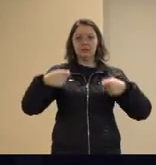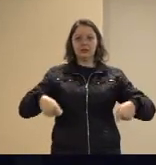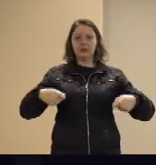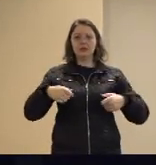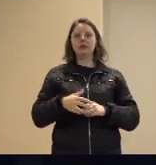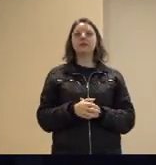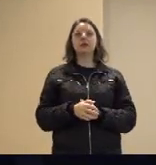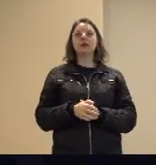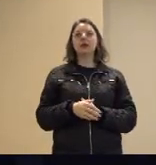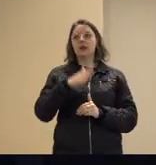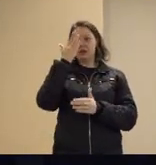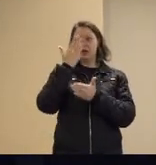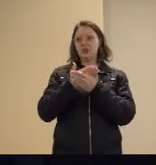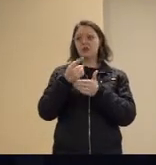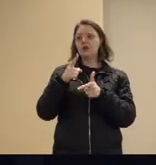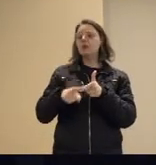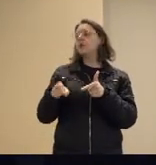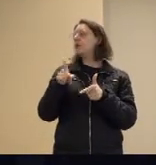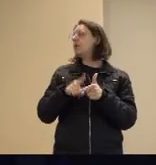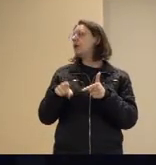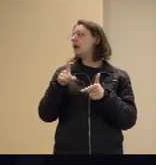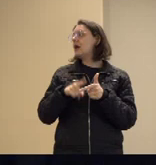problema é um pouco maior ainda